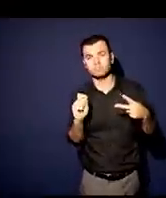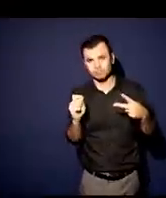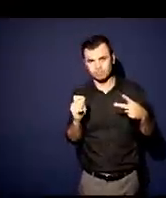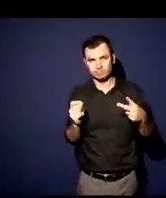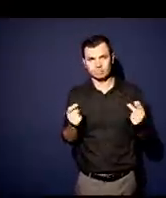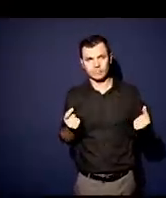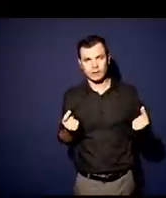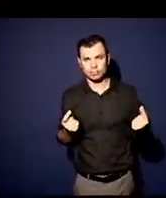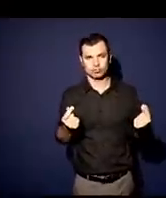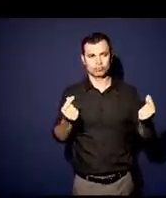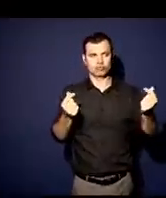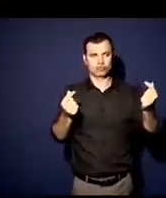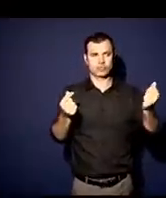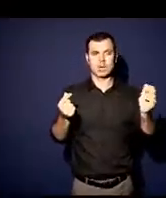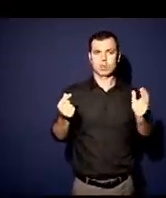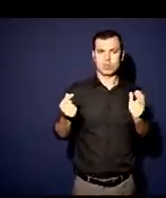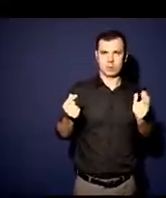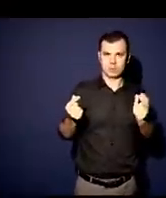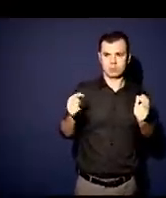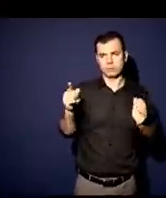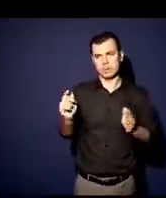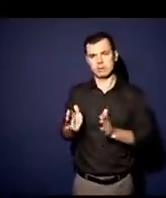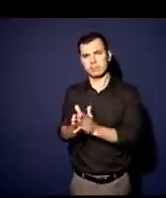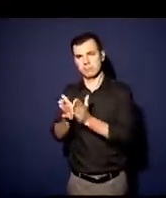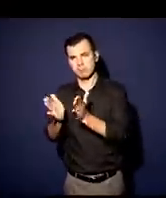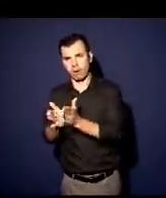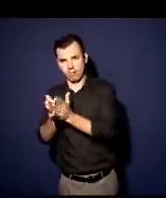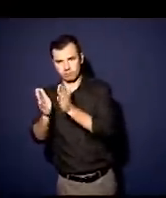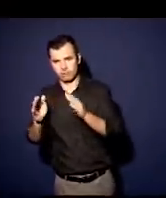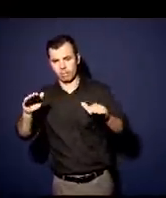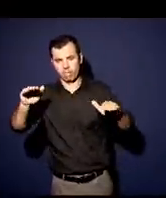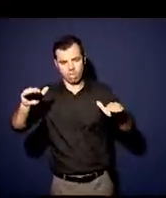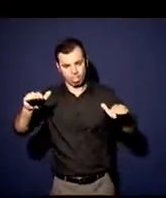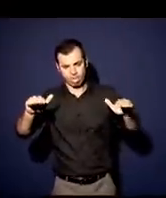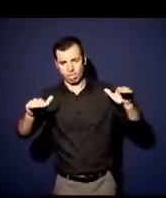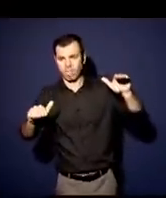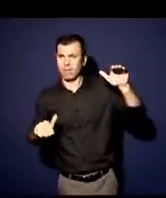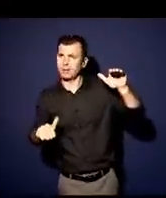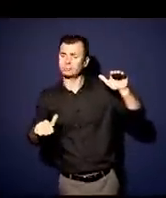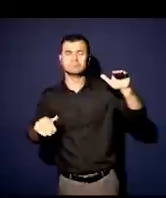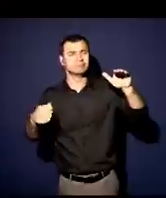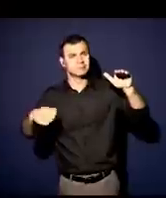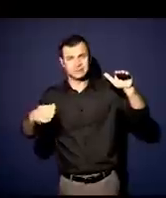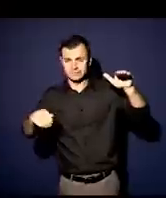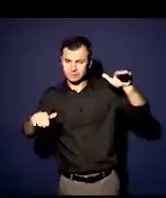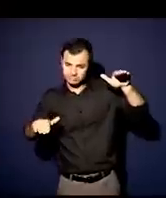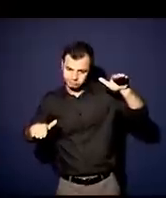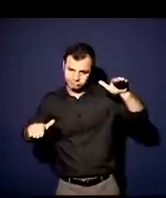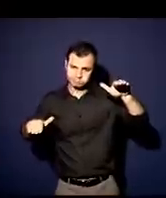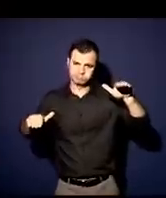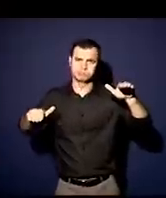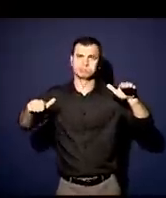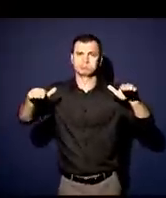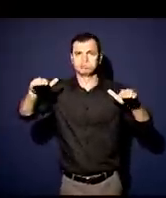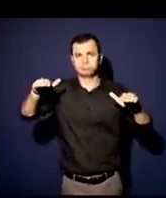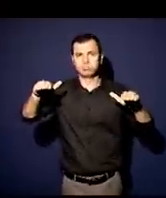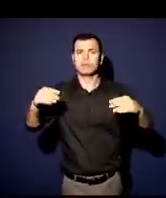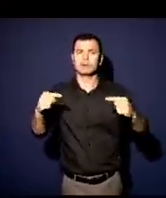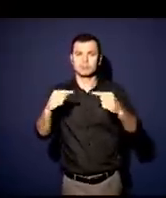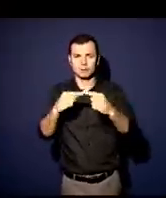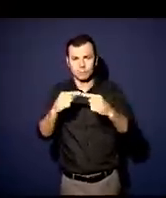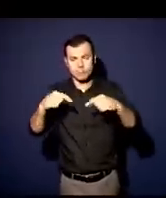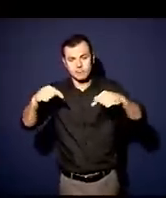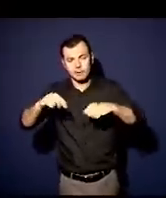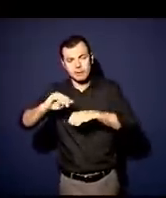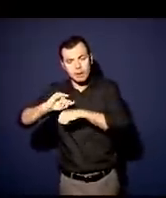só, é nociva e tem que ser corrigida. Agora, ela implica numa desaceleração do capitalismo.